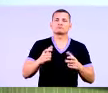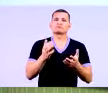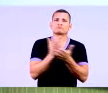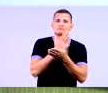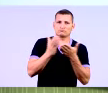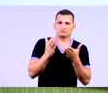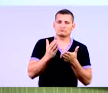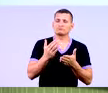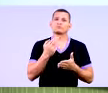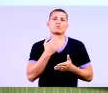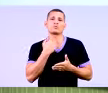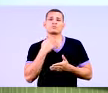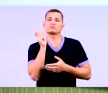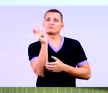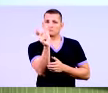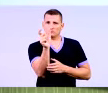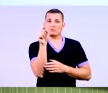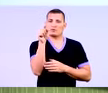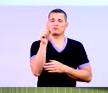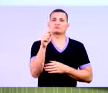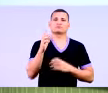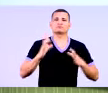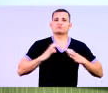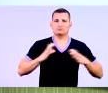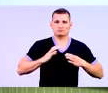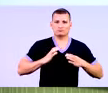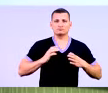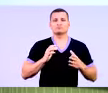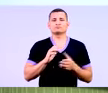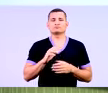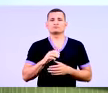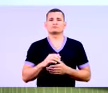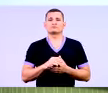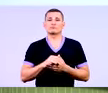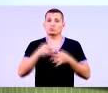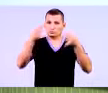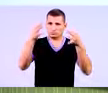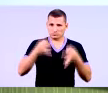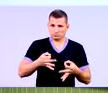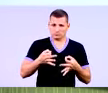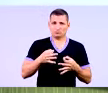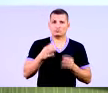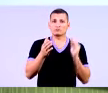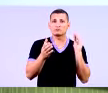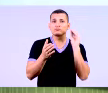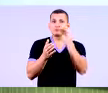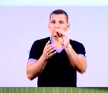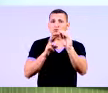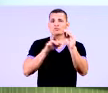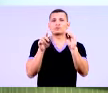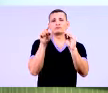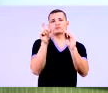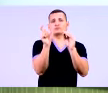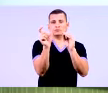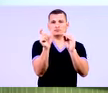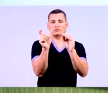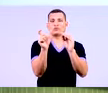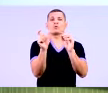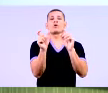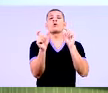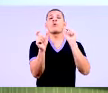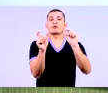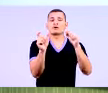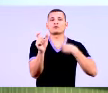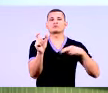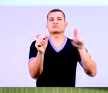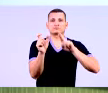essa variável de cidade o ideal é que eu deu nome para a variável do que eu vou utilizar se eu vou